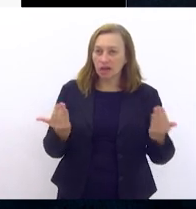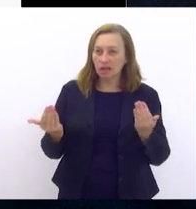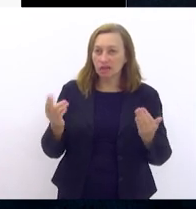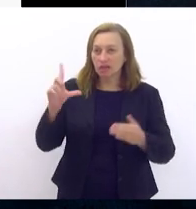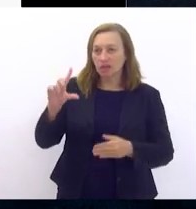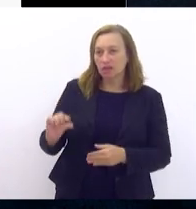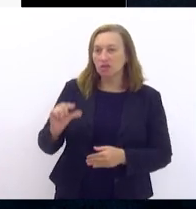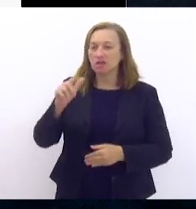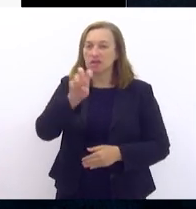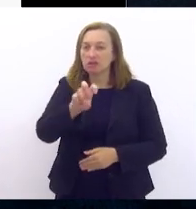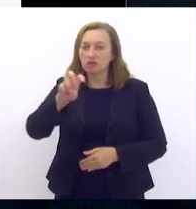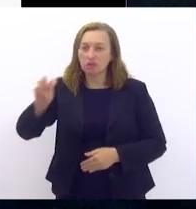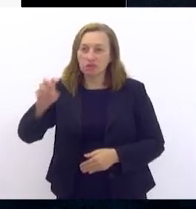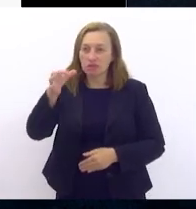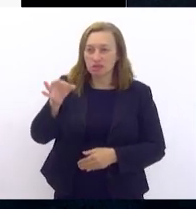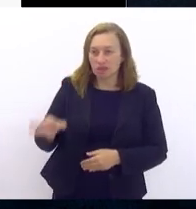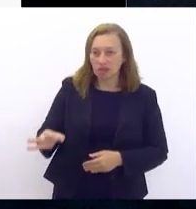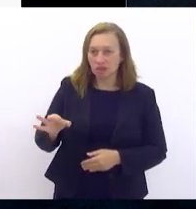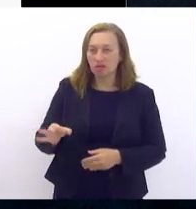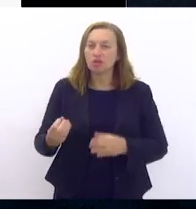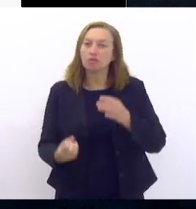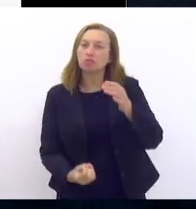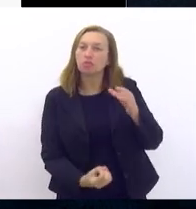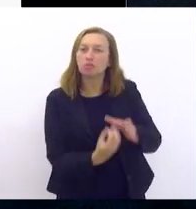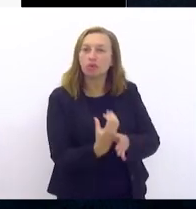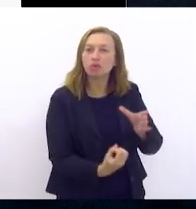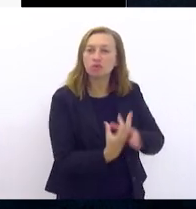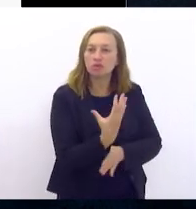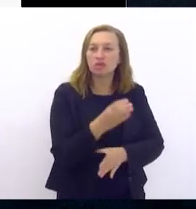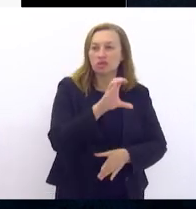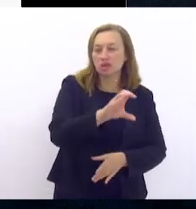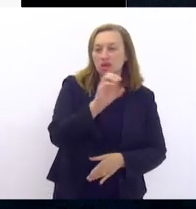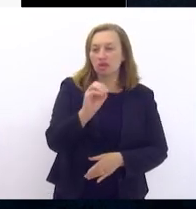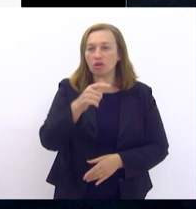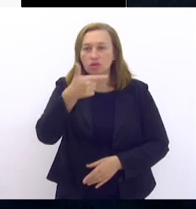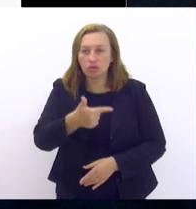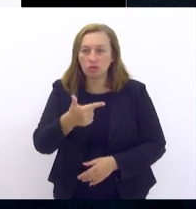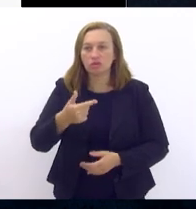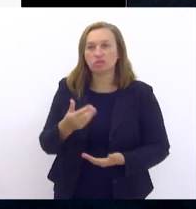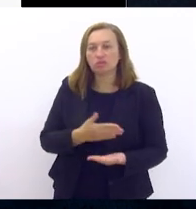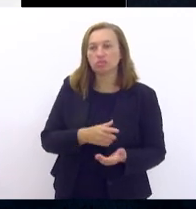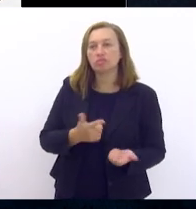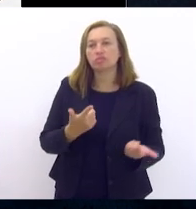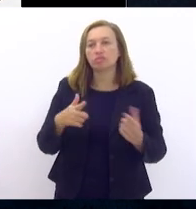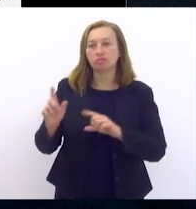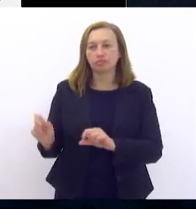50% no processo produtivo de emissões de CO2 próximo